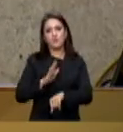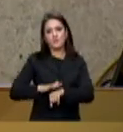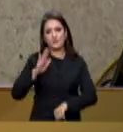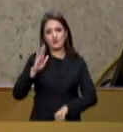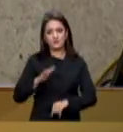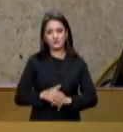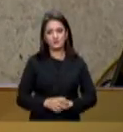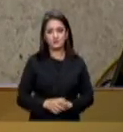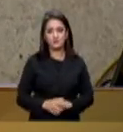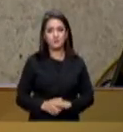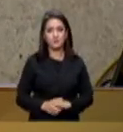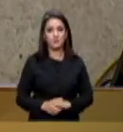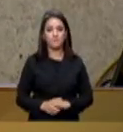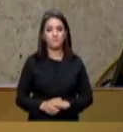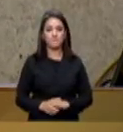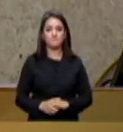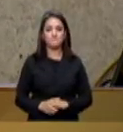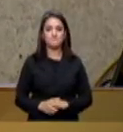Todos os